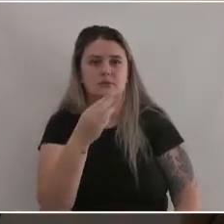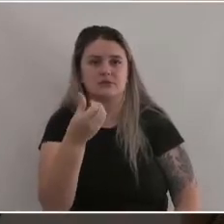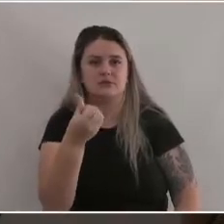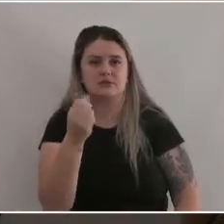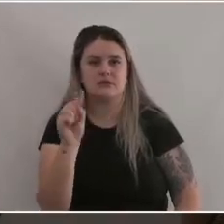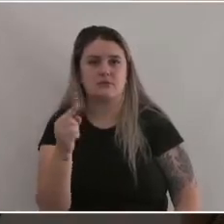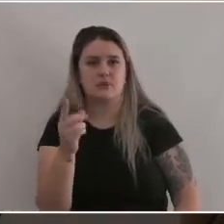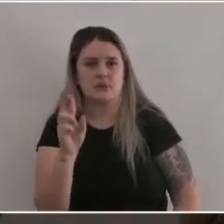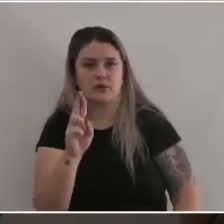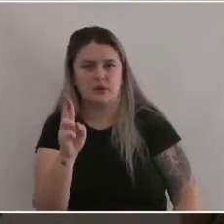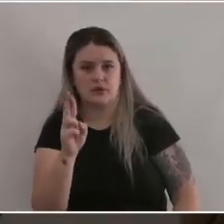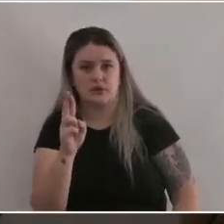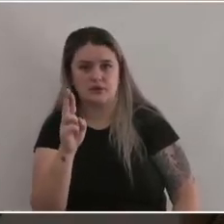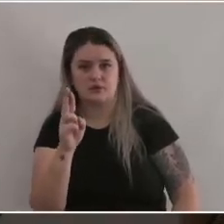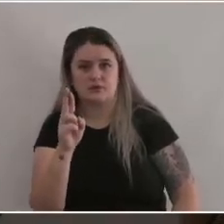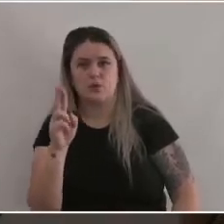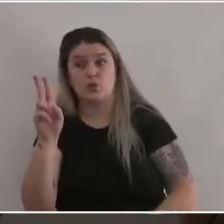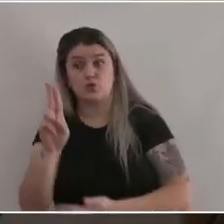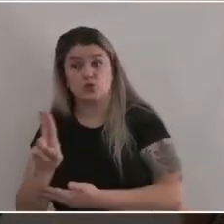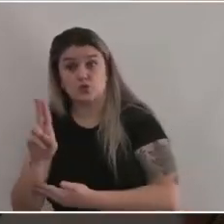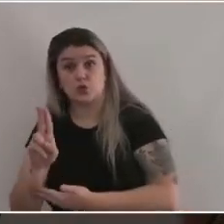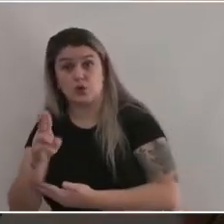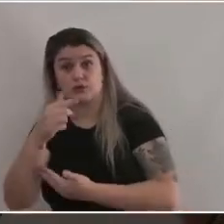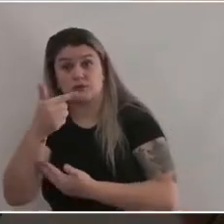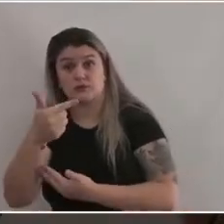267.006.000 reais. Empenhado, R$